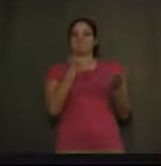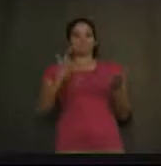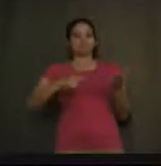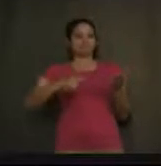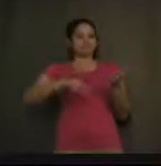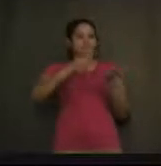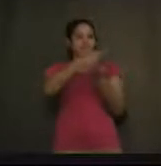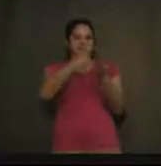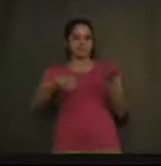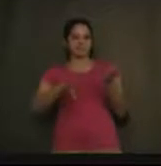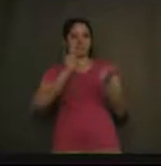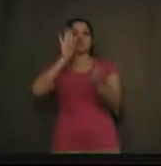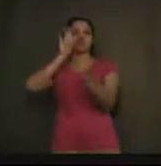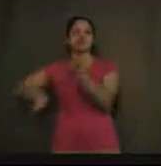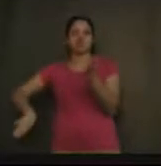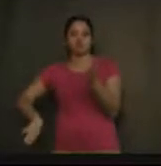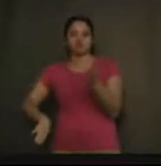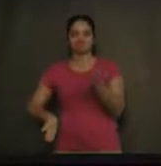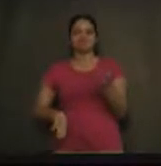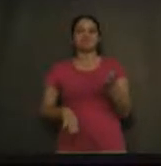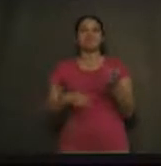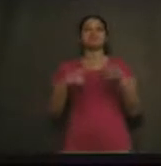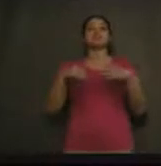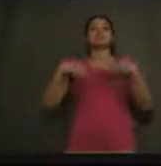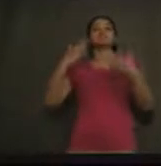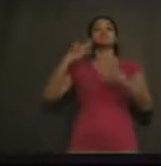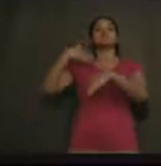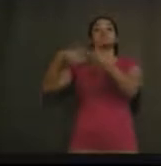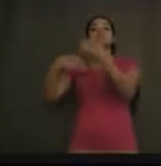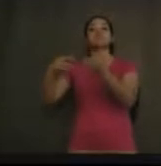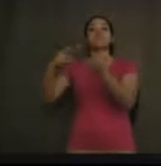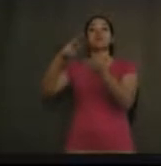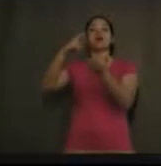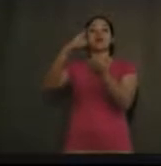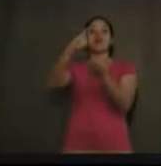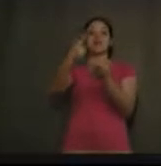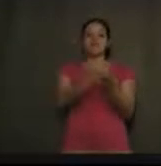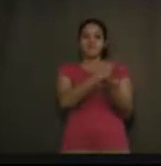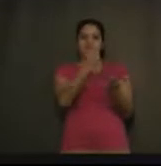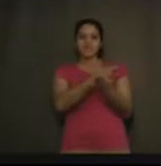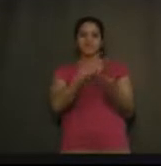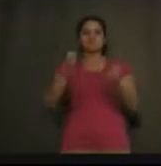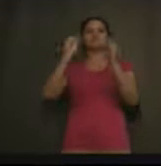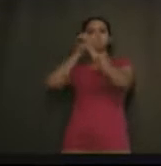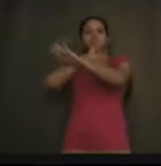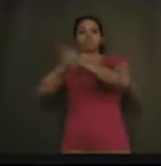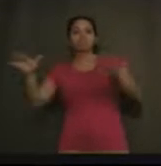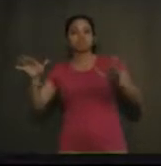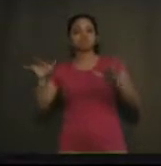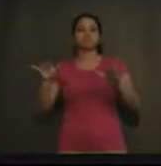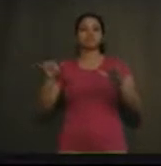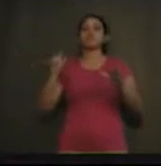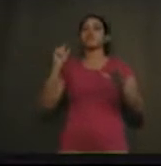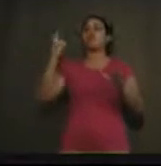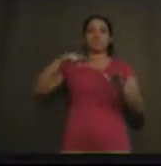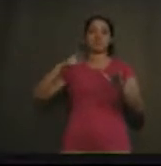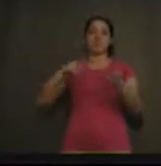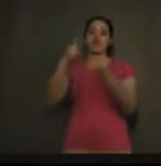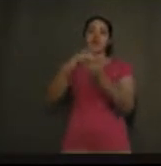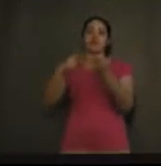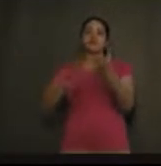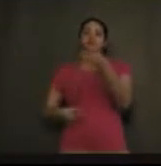porque Weierstrass não conseguiu e Mitaclef também não fez questão nenhuma de que esse relatório existisse.